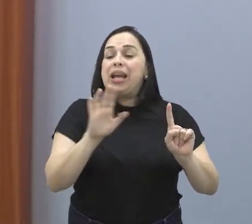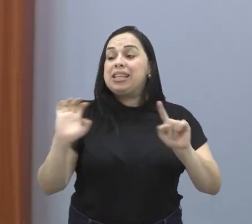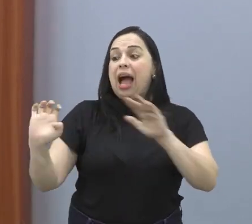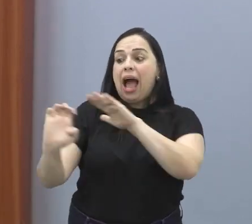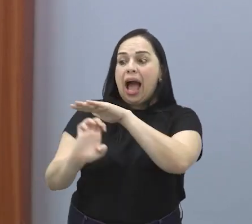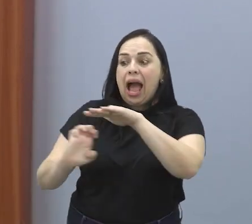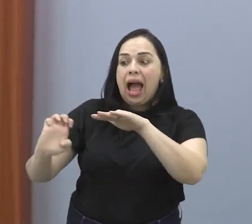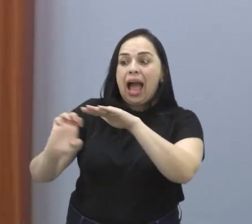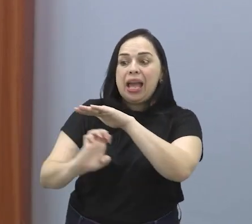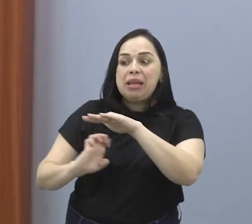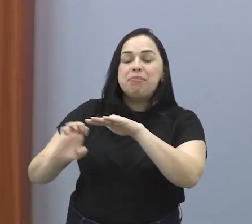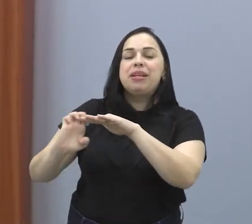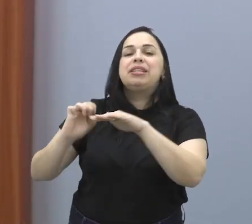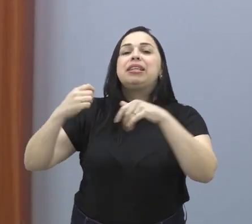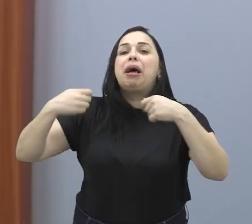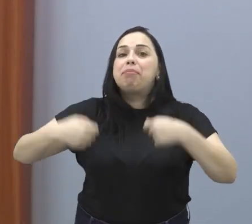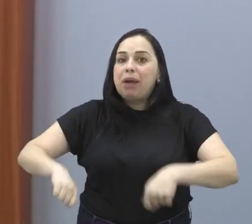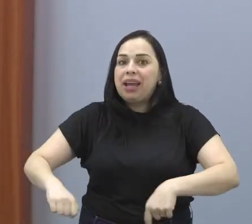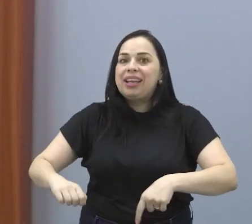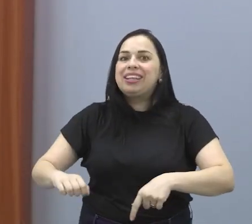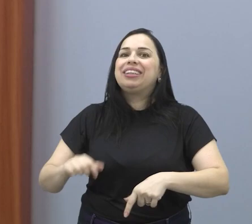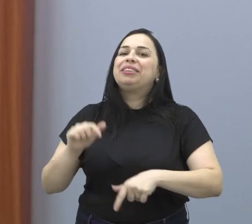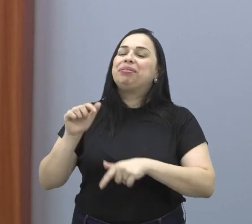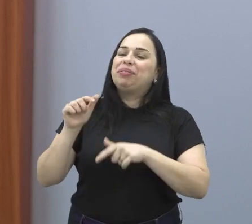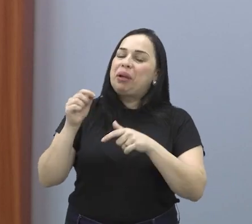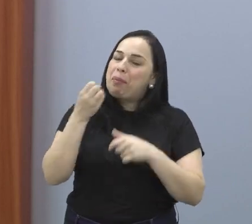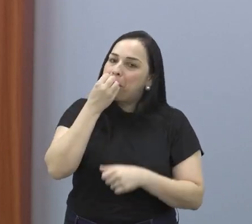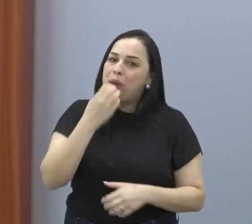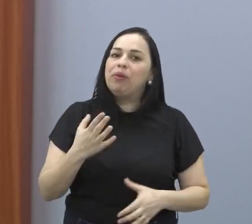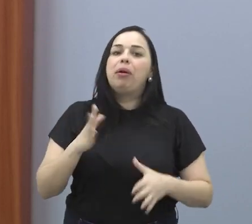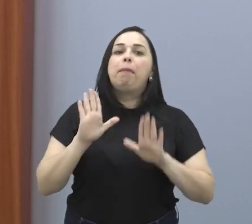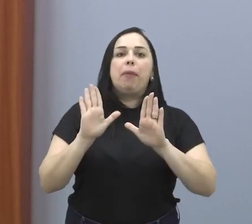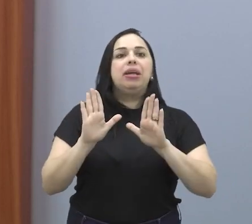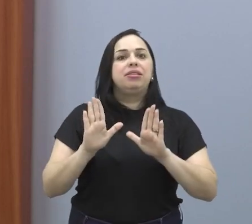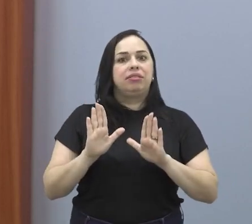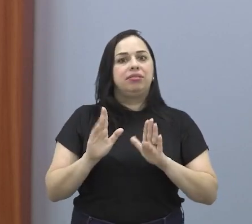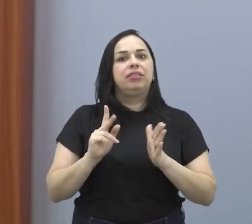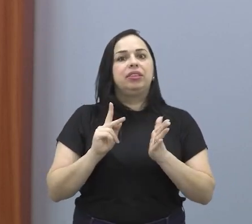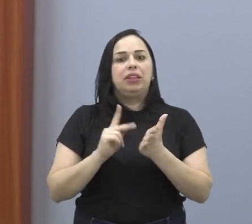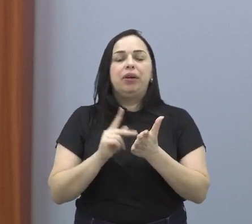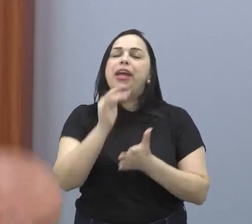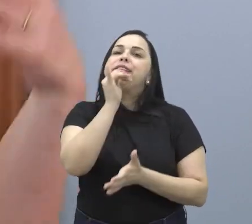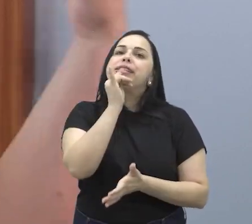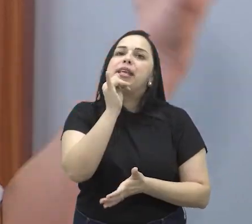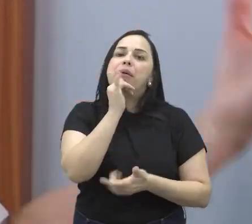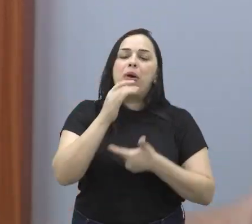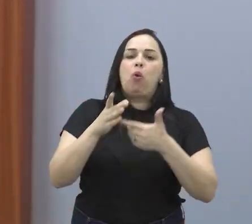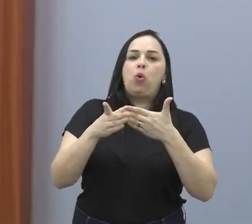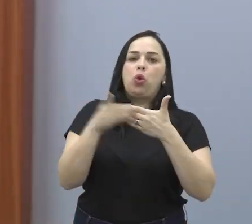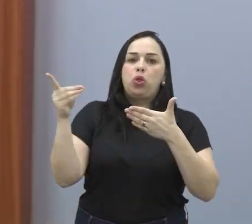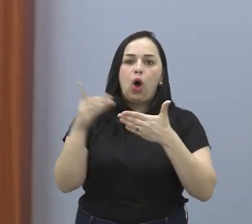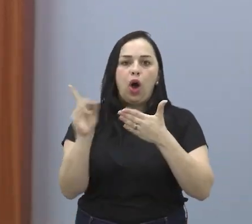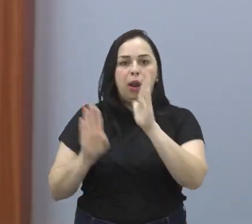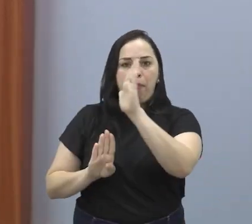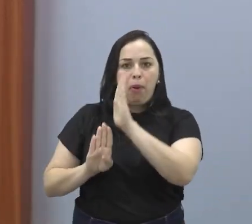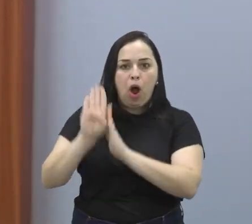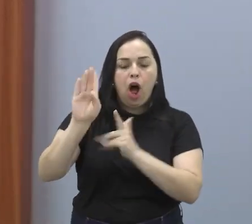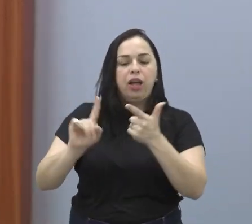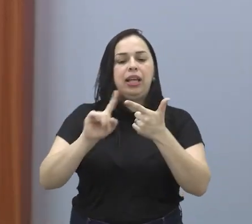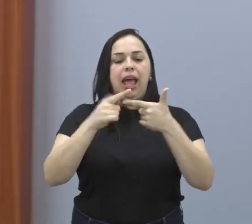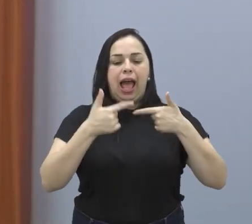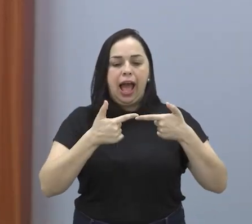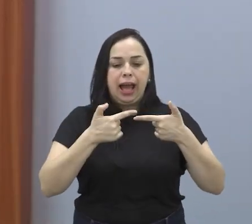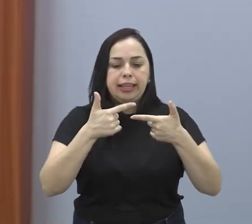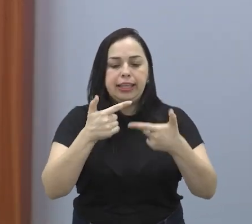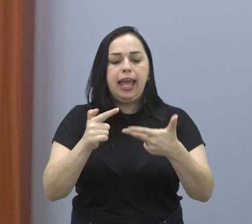funcionário. A sua empresa está inserida num contexto e cada vez mais globalizado. Então, a alta do dólar afeta,